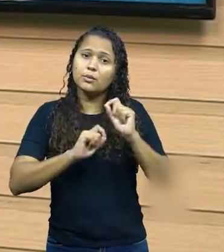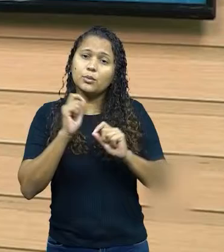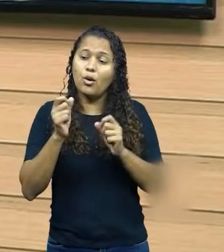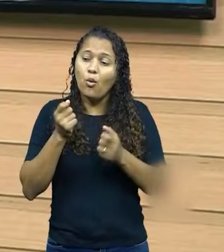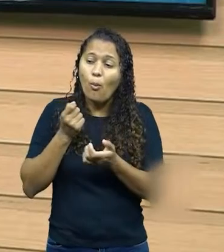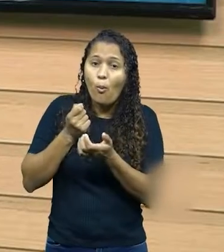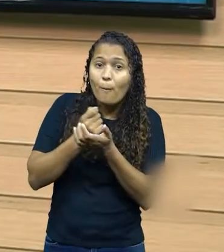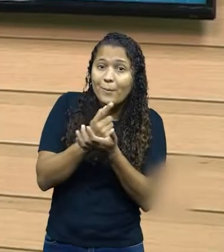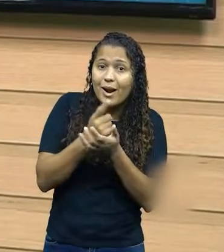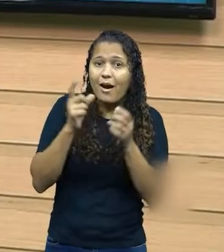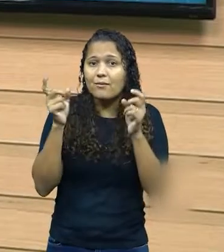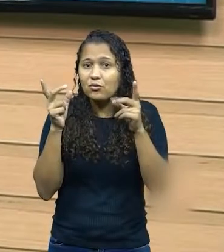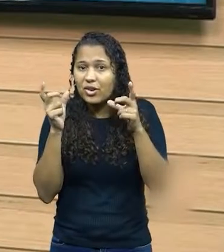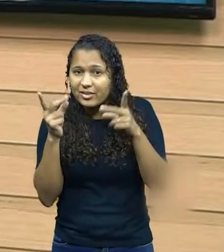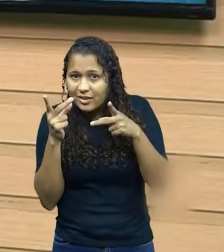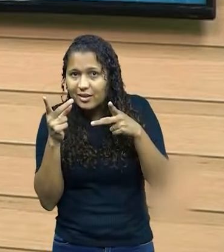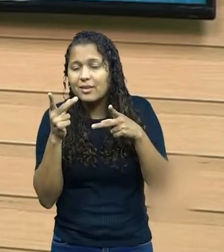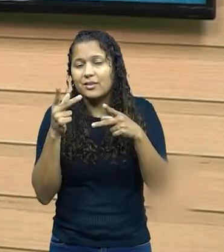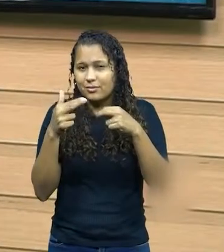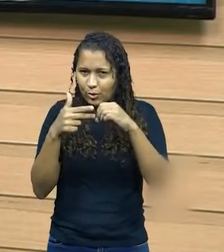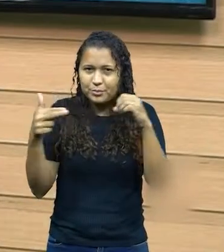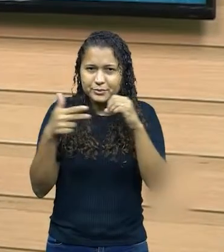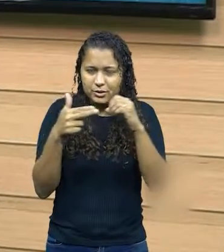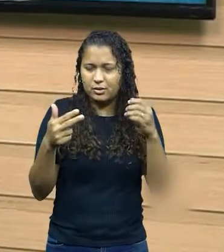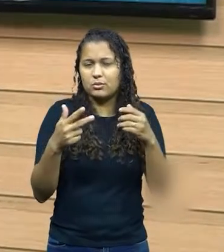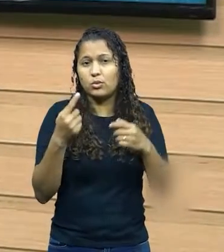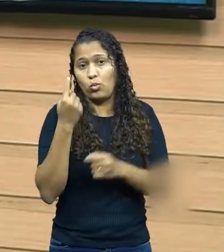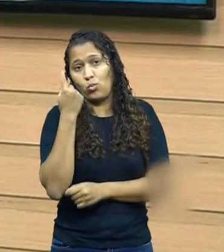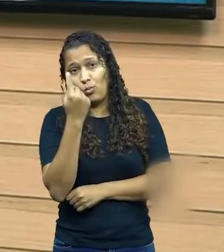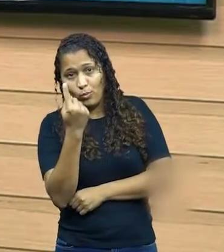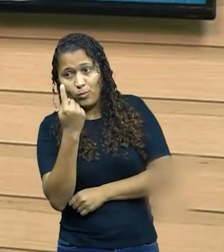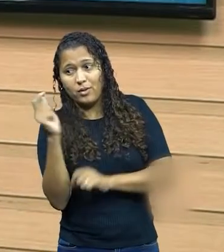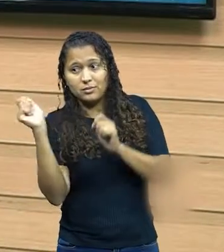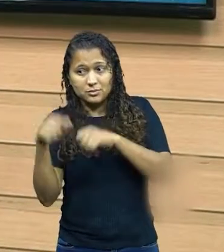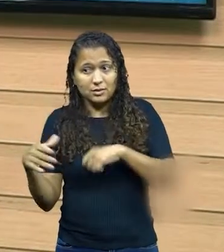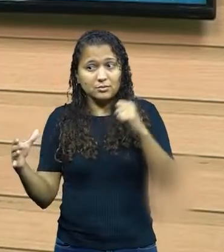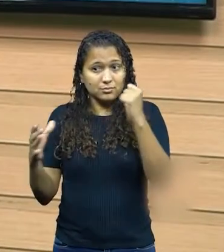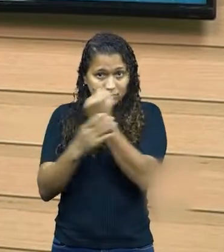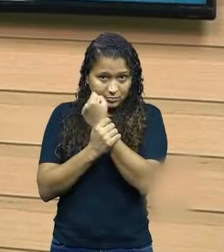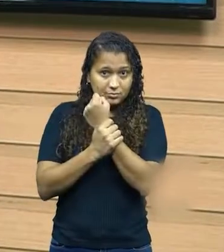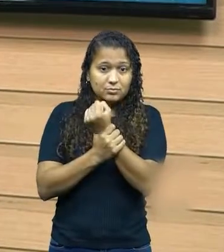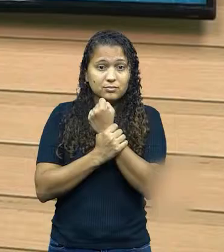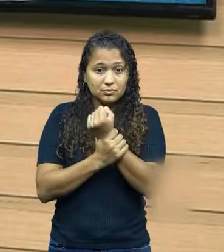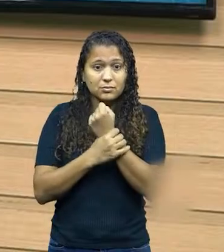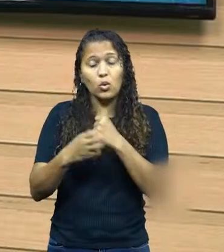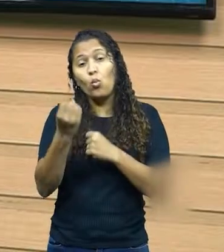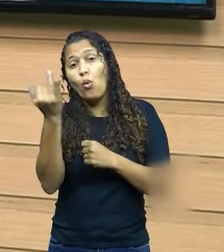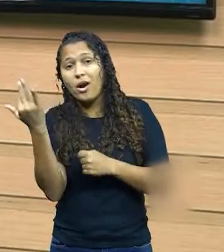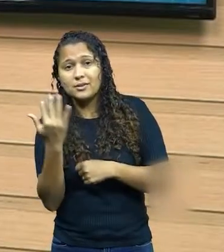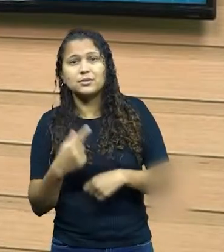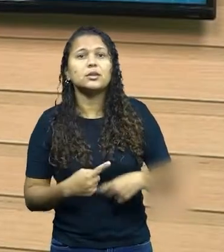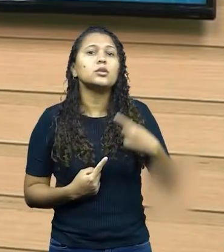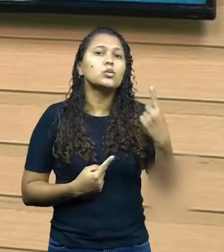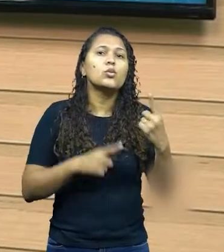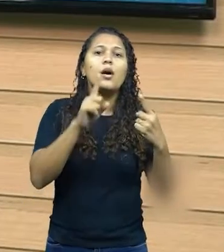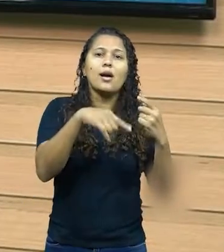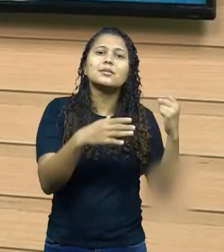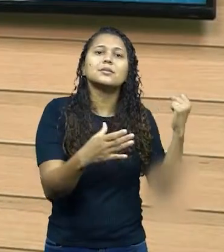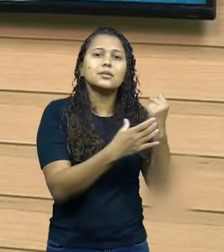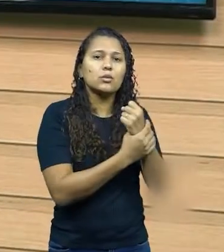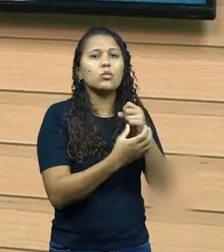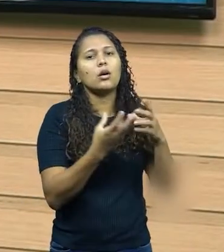da compra e venda de mercadorias. Então, uma garante a quantificação e a outra garante